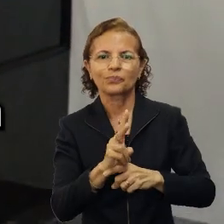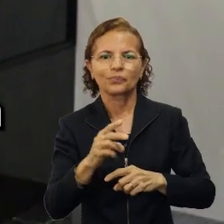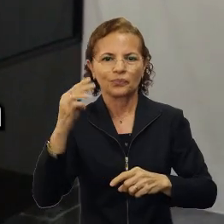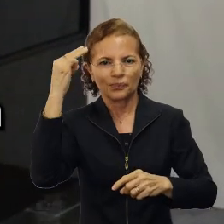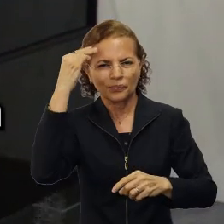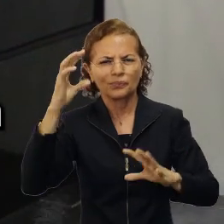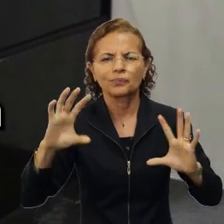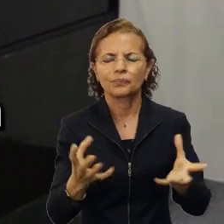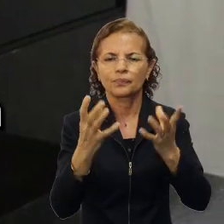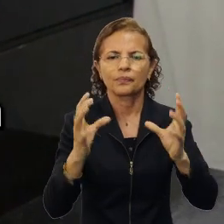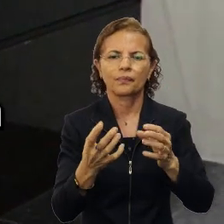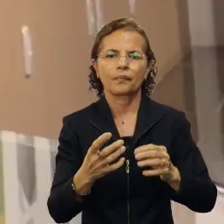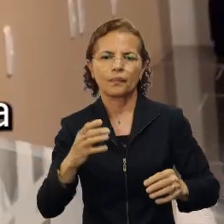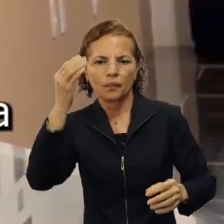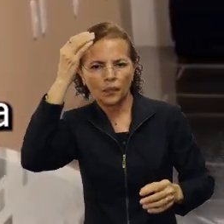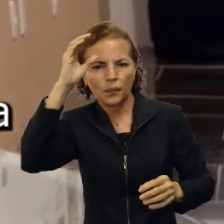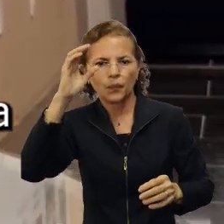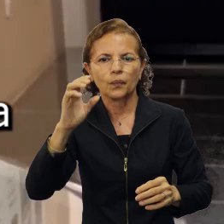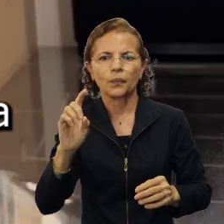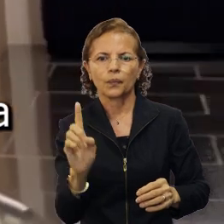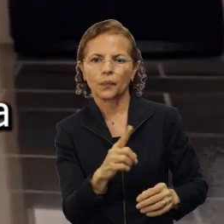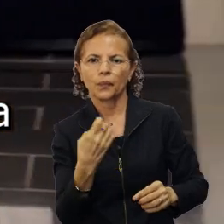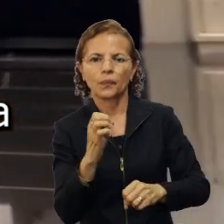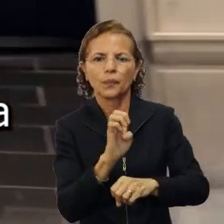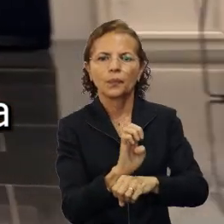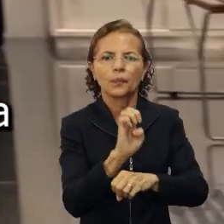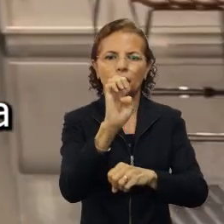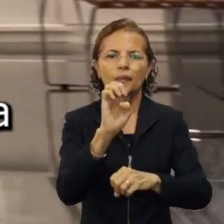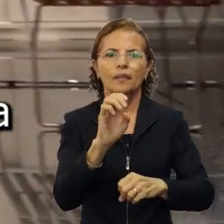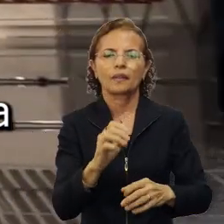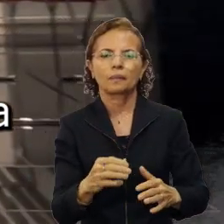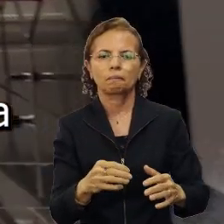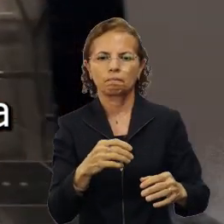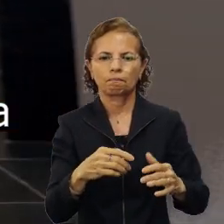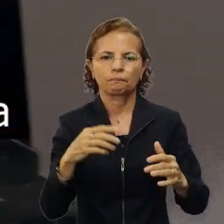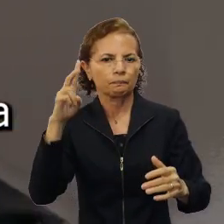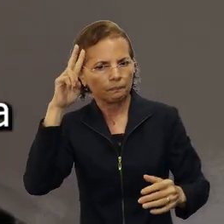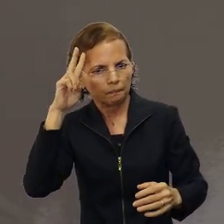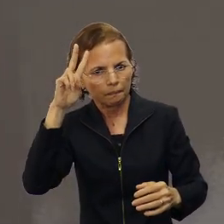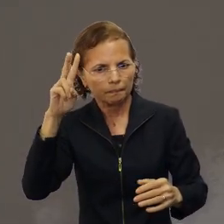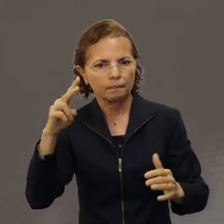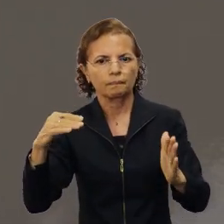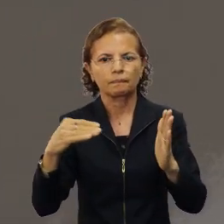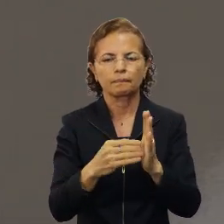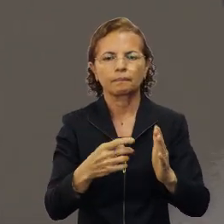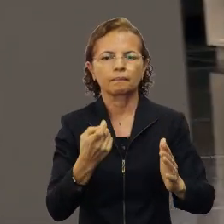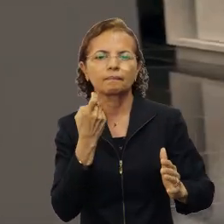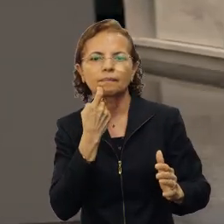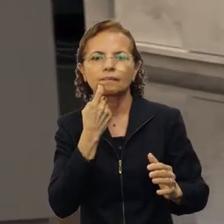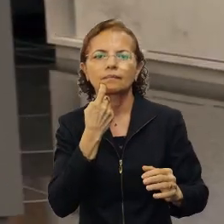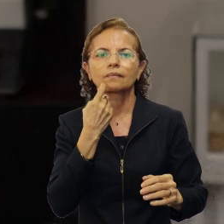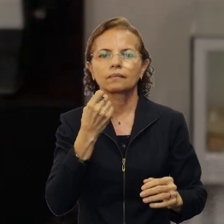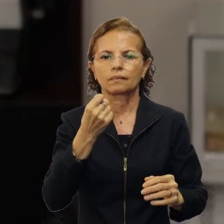que visita a Corte Trabalhista do Piauí. Venha conhecer e se encante com esse espaço que é referência na preservação da memória e promoção da cultura